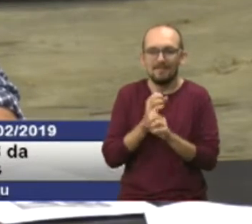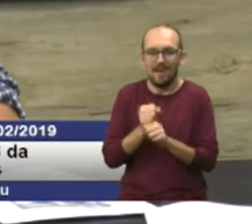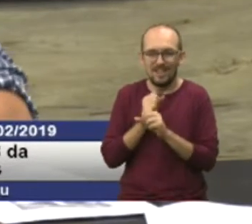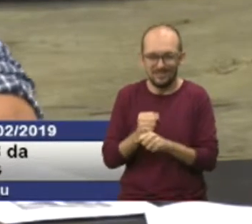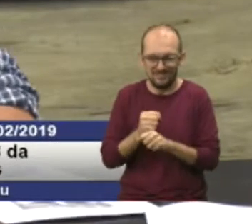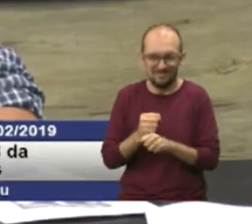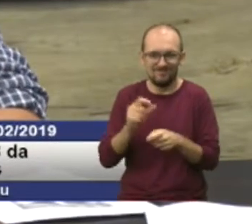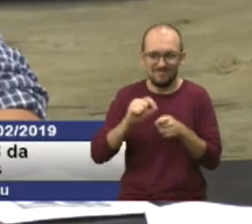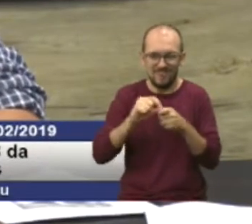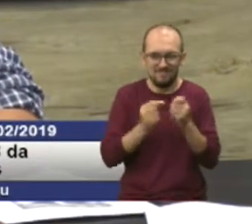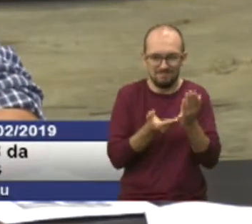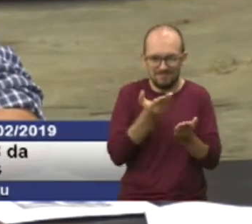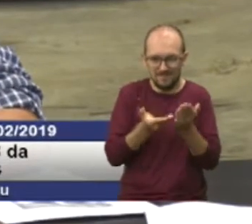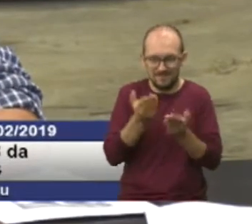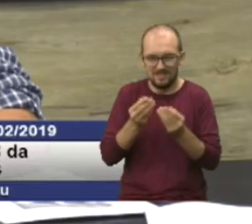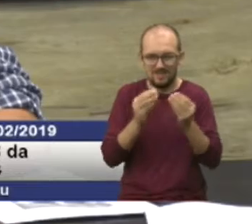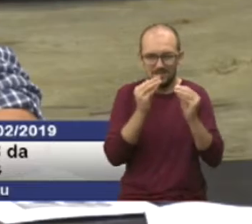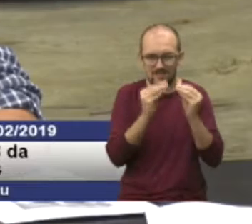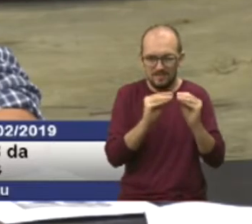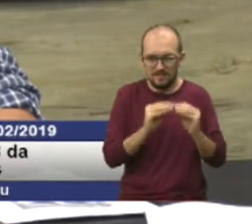E